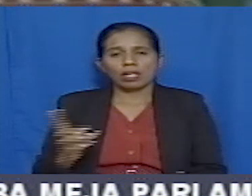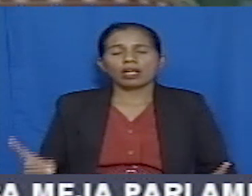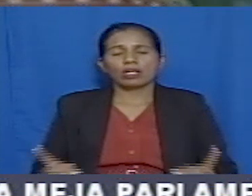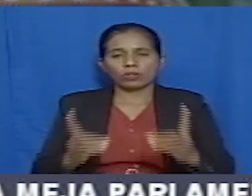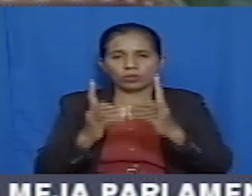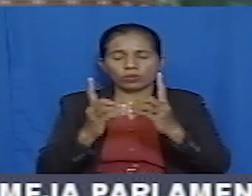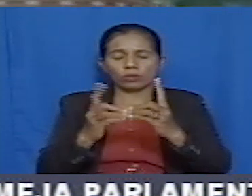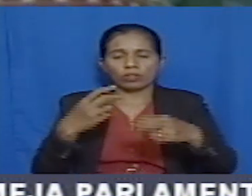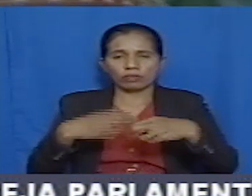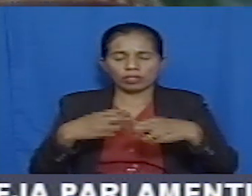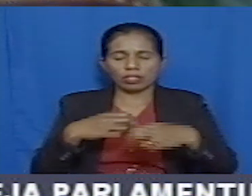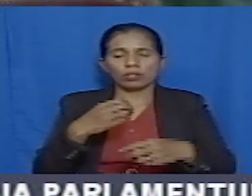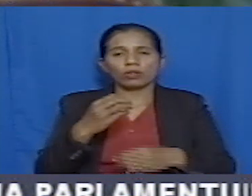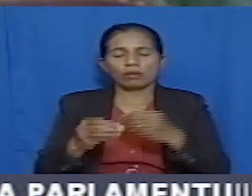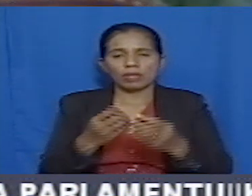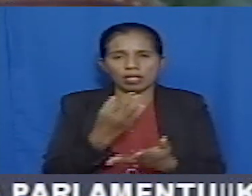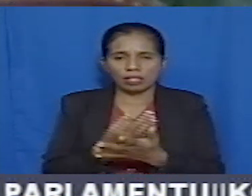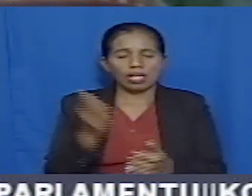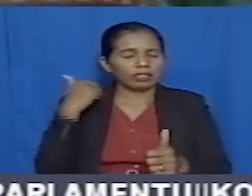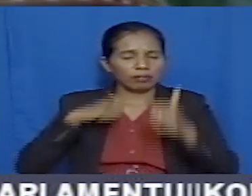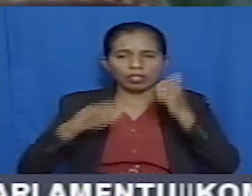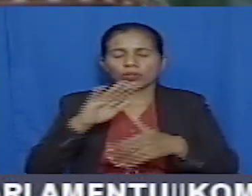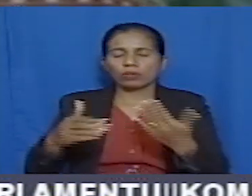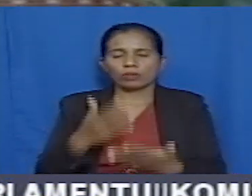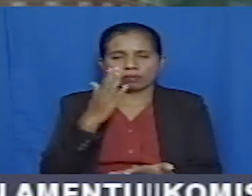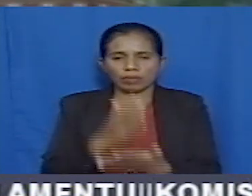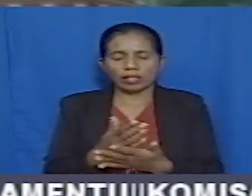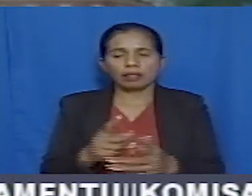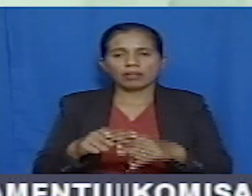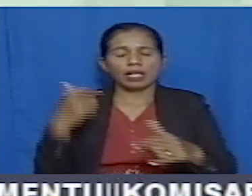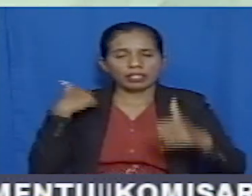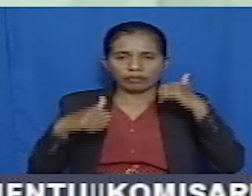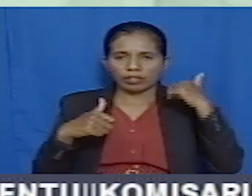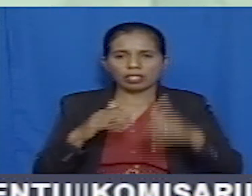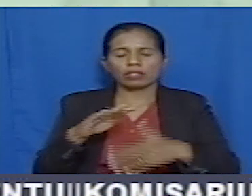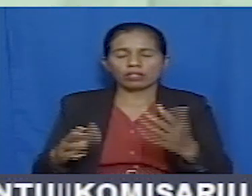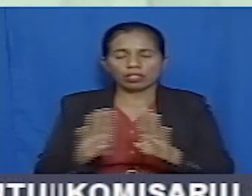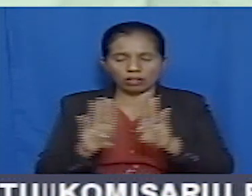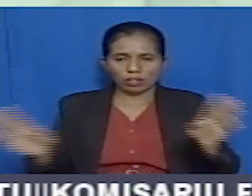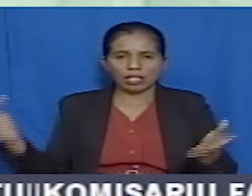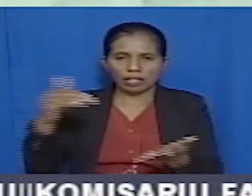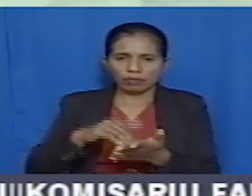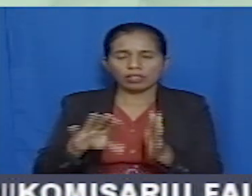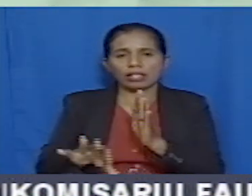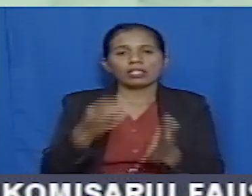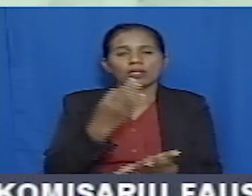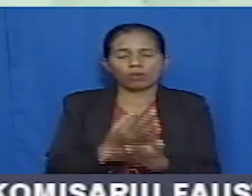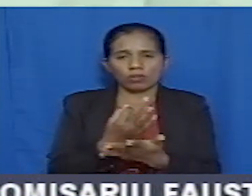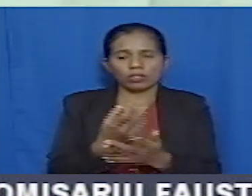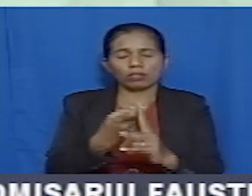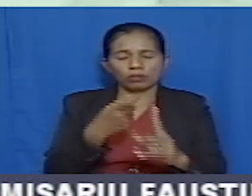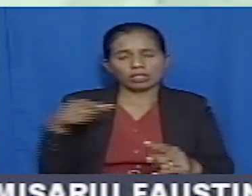crise financeira, halo atividades roto parado, mas bem atividades siracne, reativa ricas foi reta fundo SUS